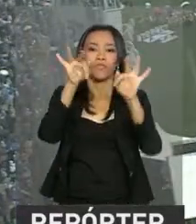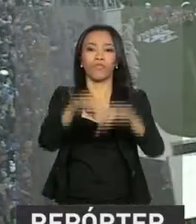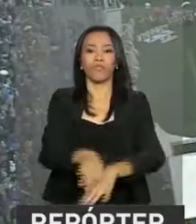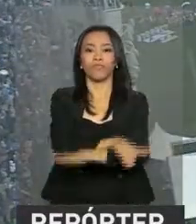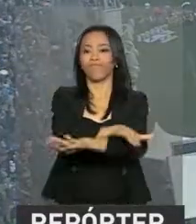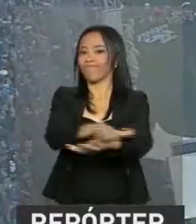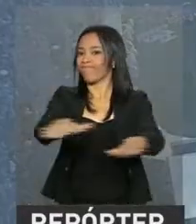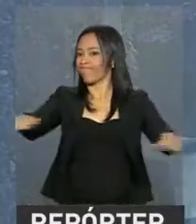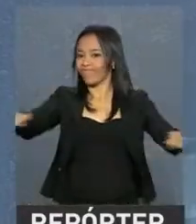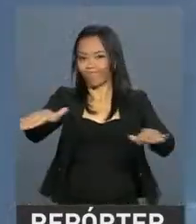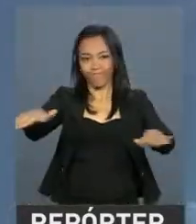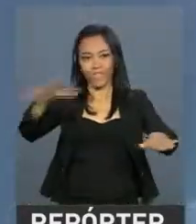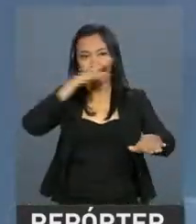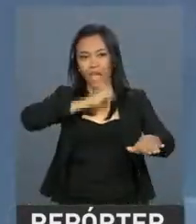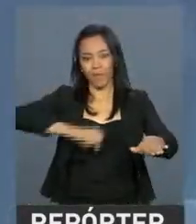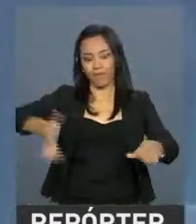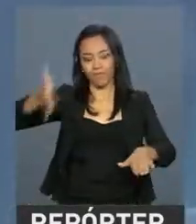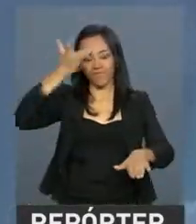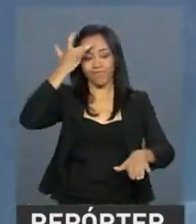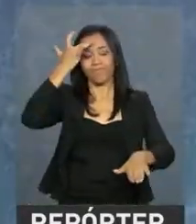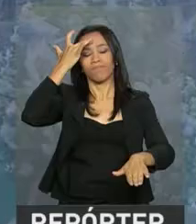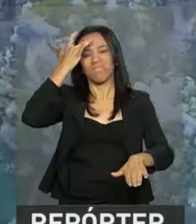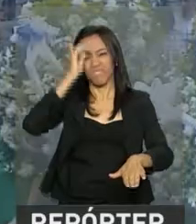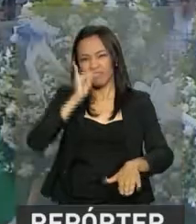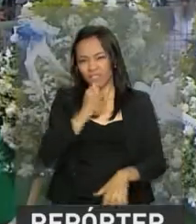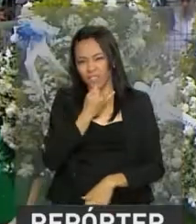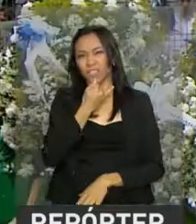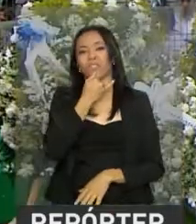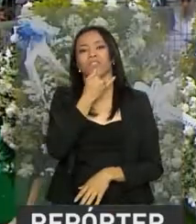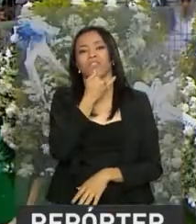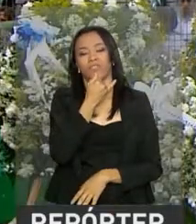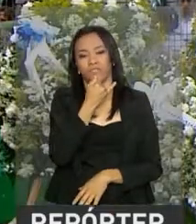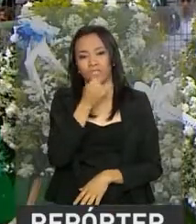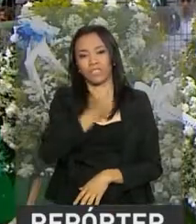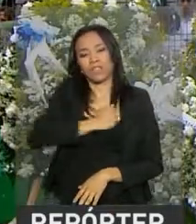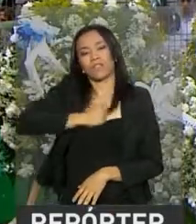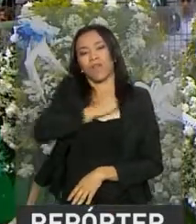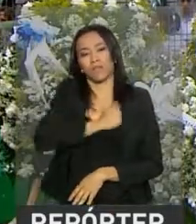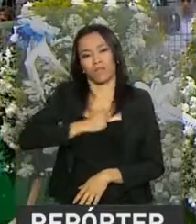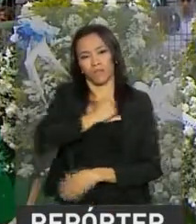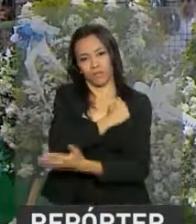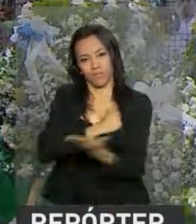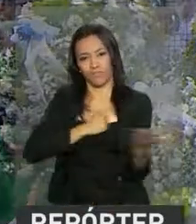num sábado que vai ficar marcado pela tristeza e pela saudade.